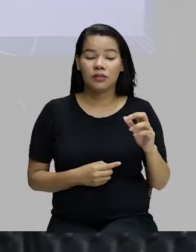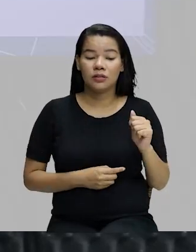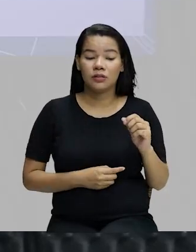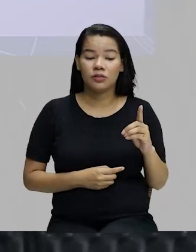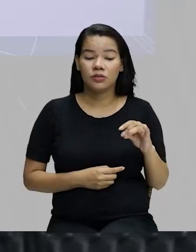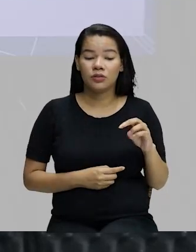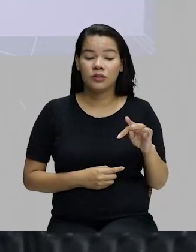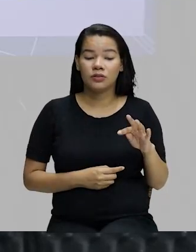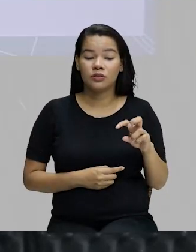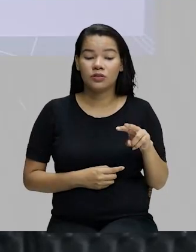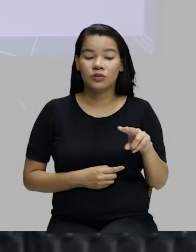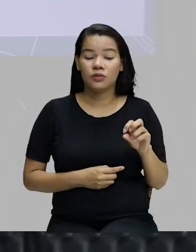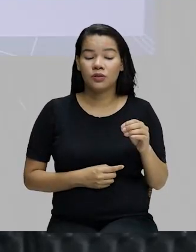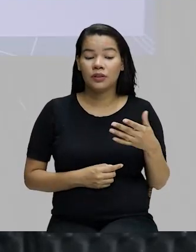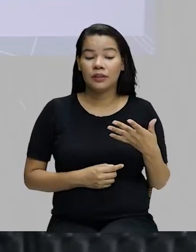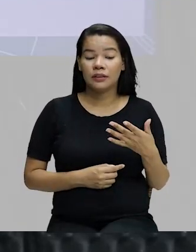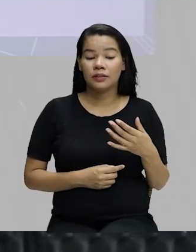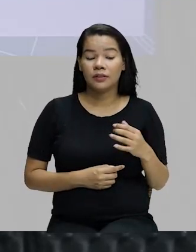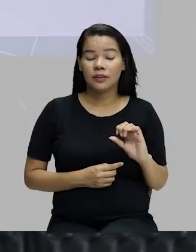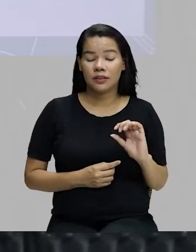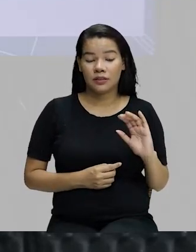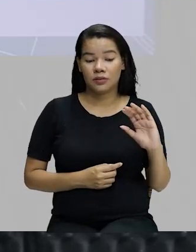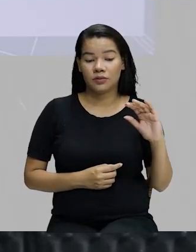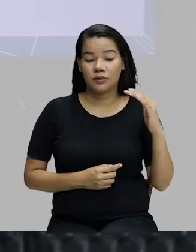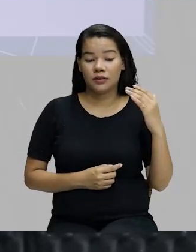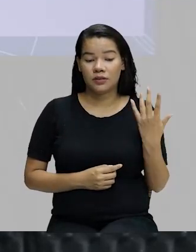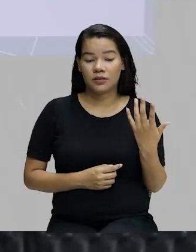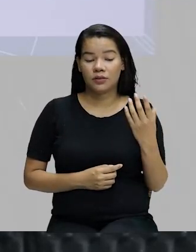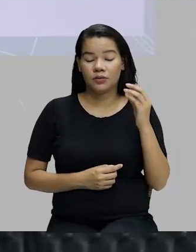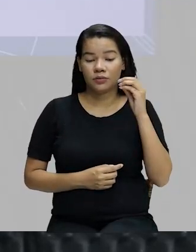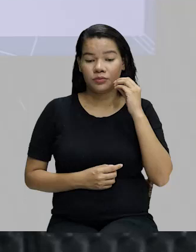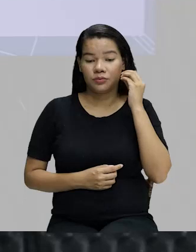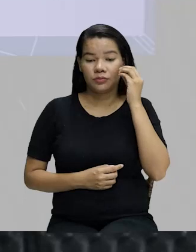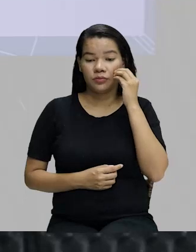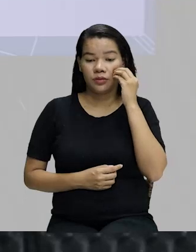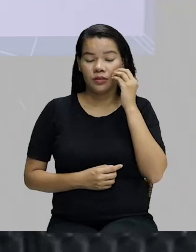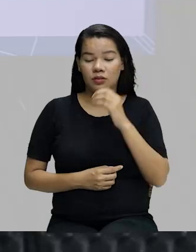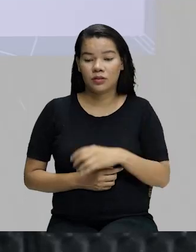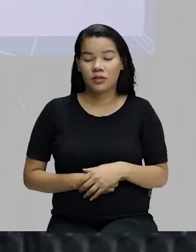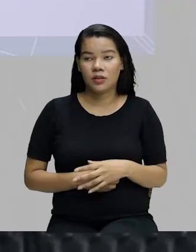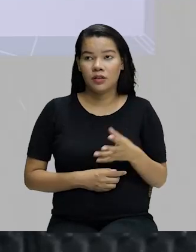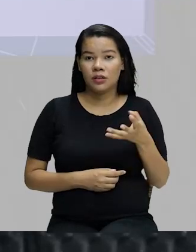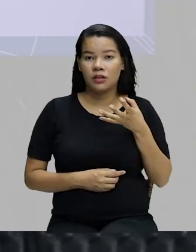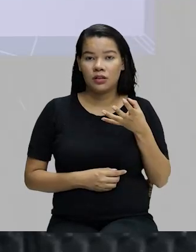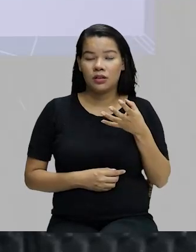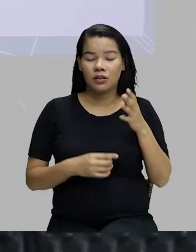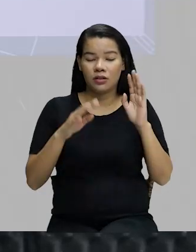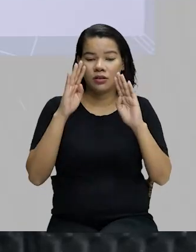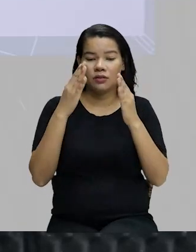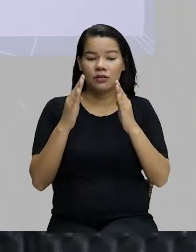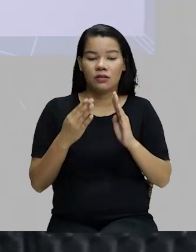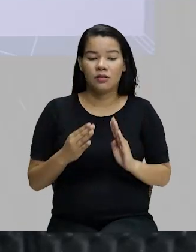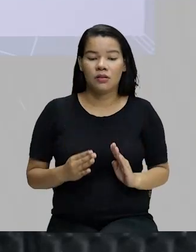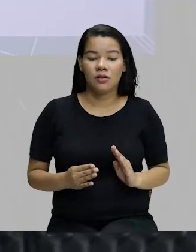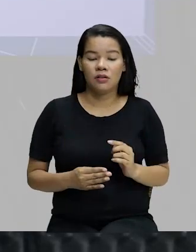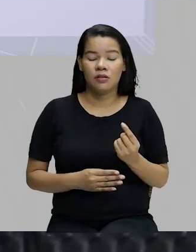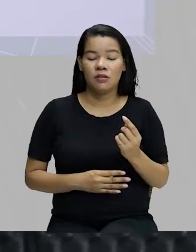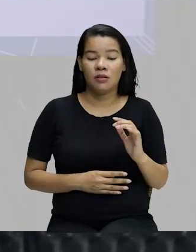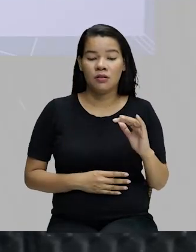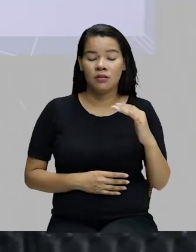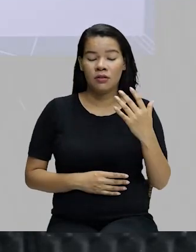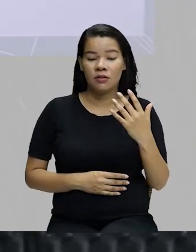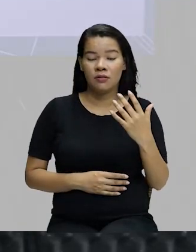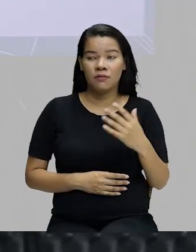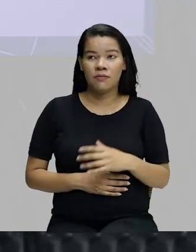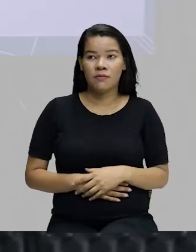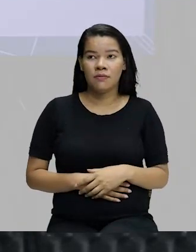um teste, né, no reator, um teste. Eles queriam avaliar uma situação,